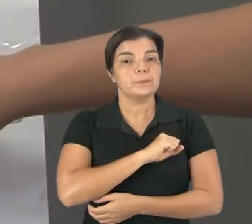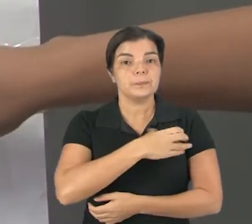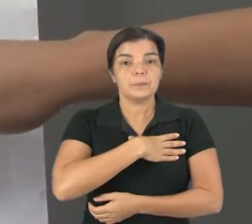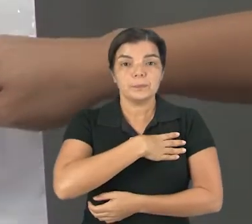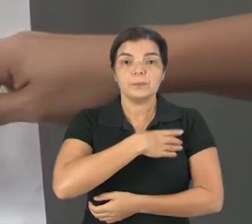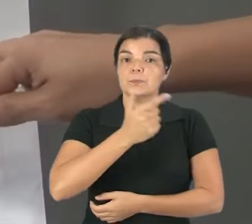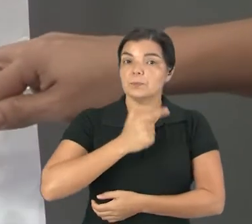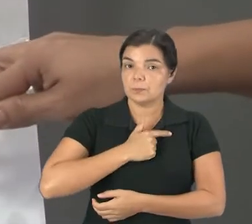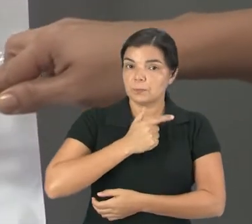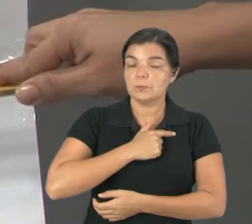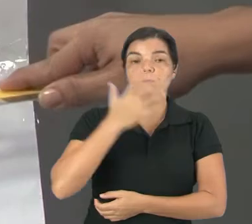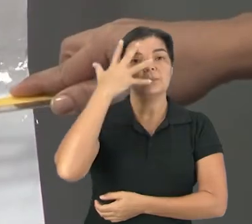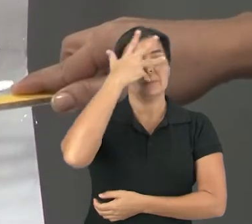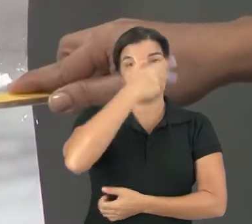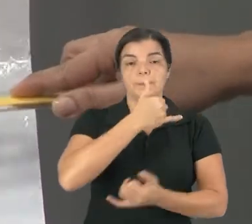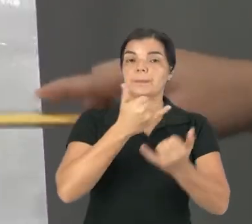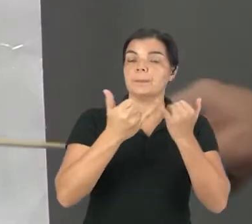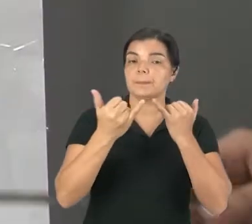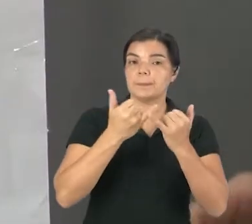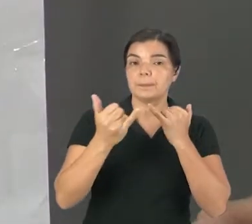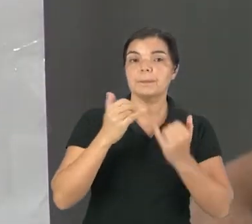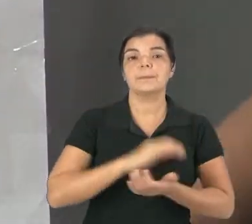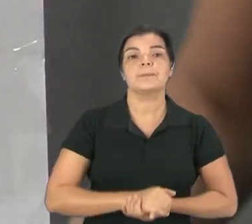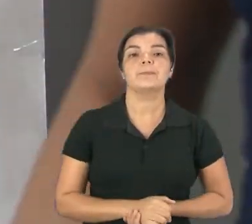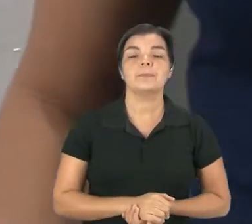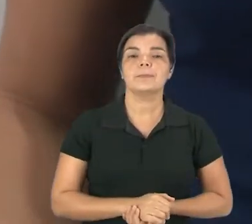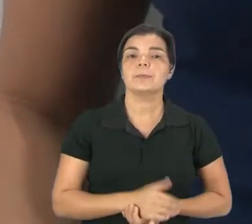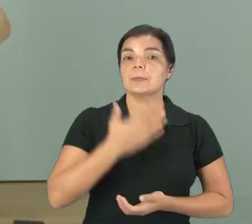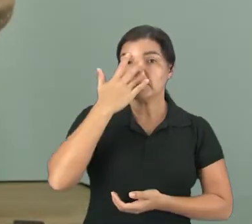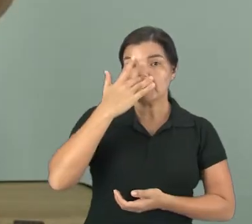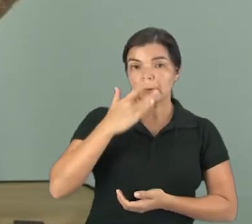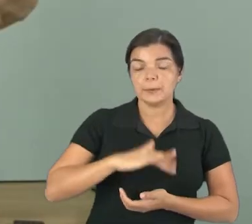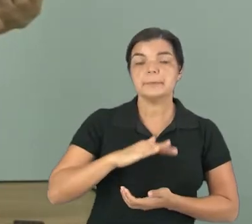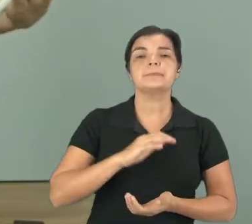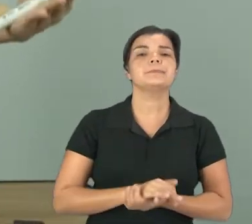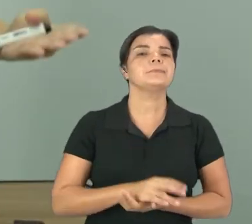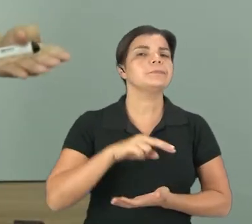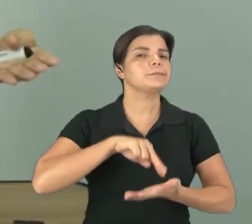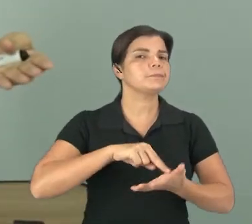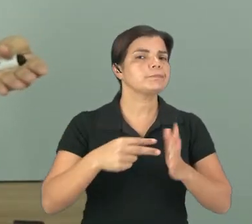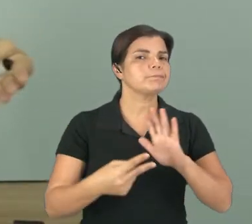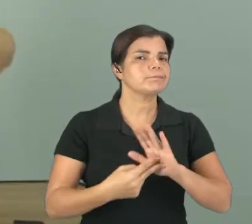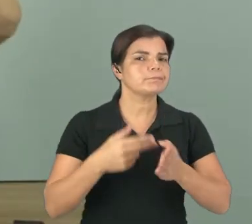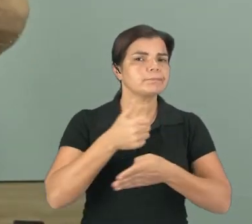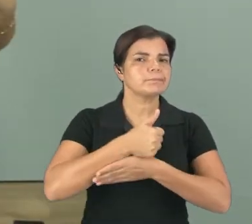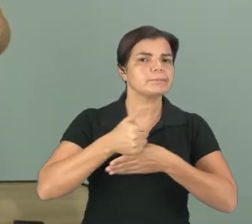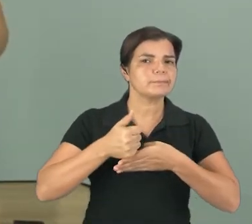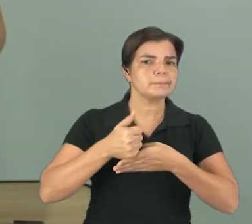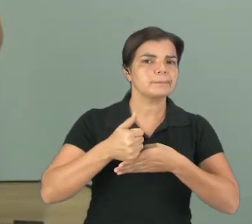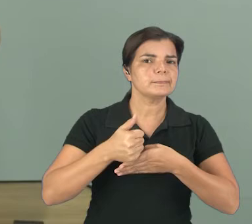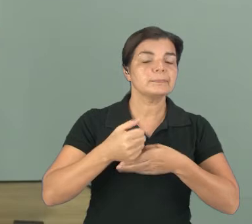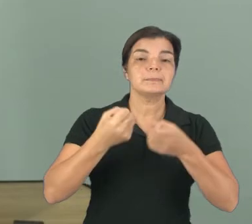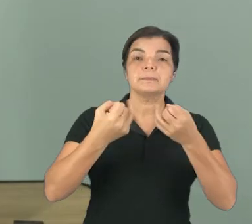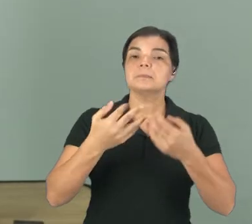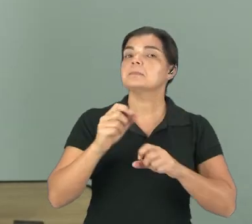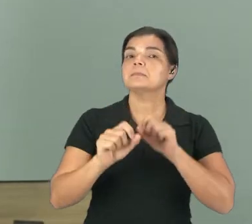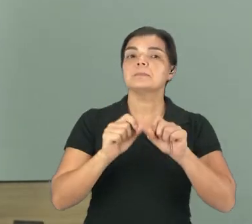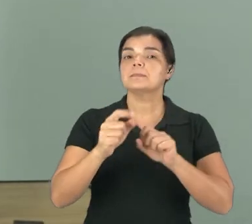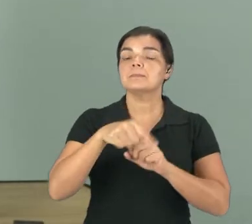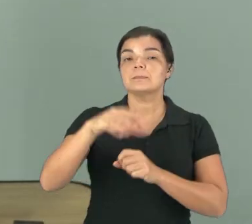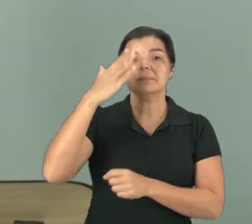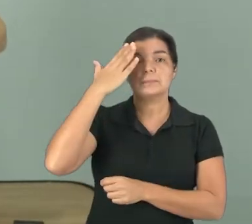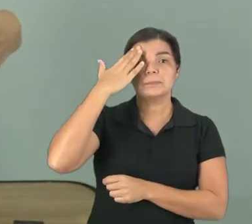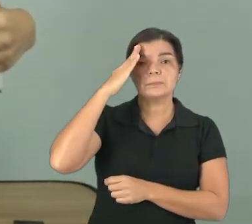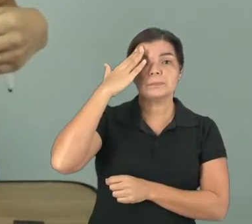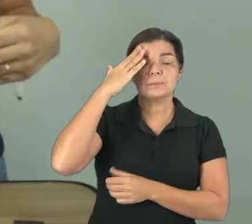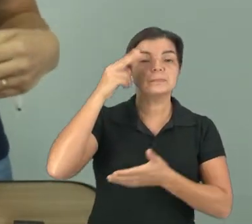o feio, bonito lhe parece. Crianças, o que essa moral quer nos dizer? O que você